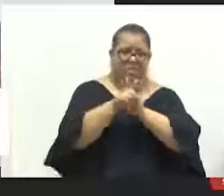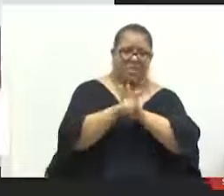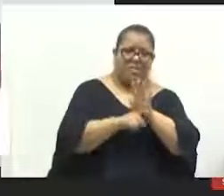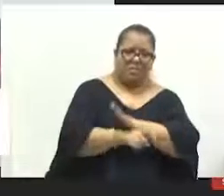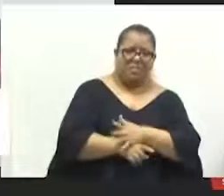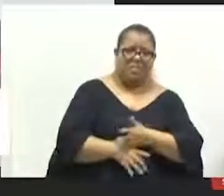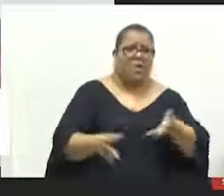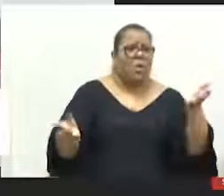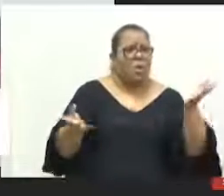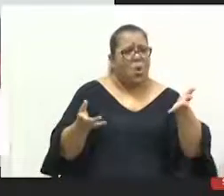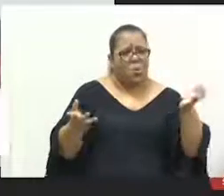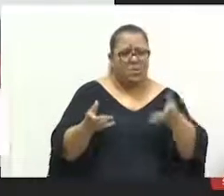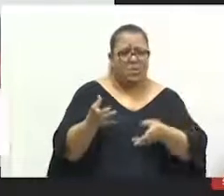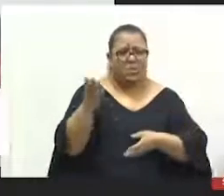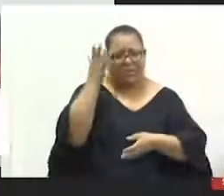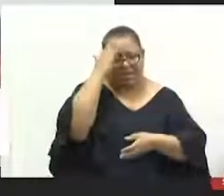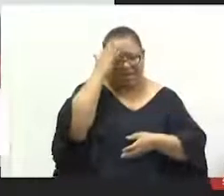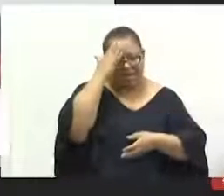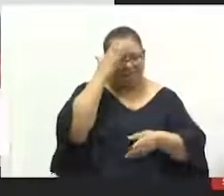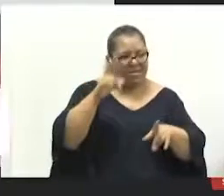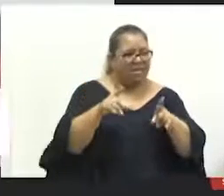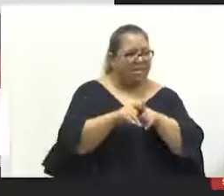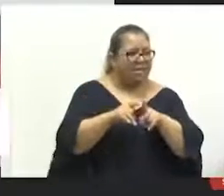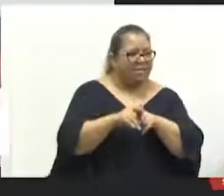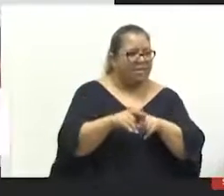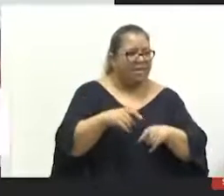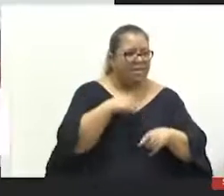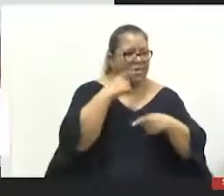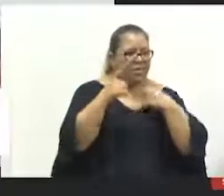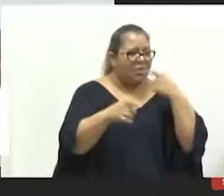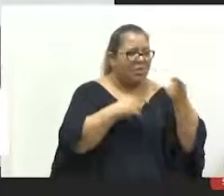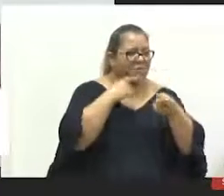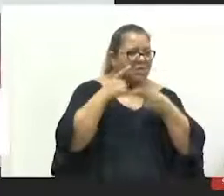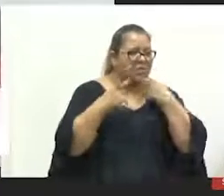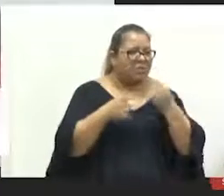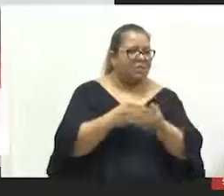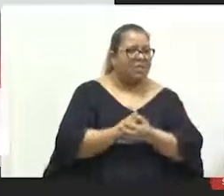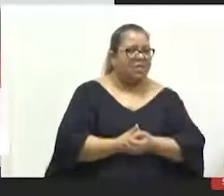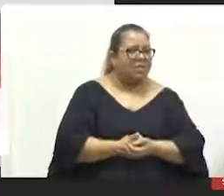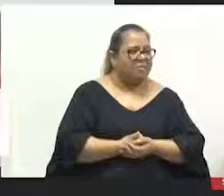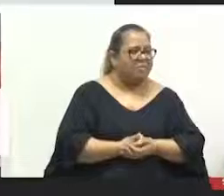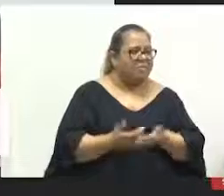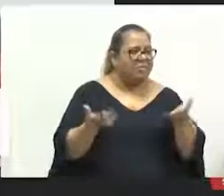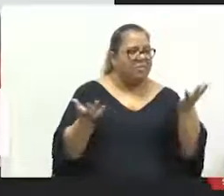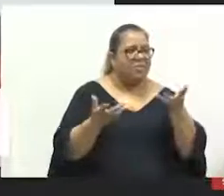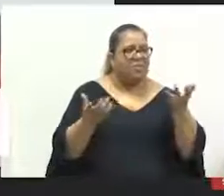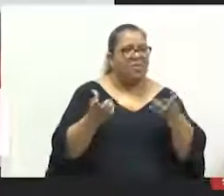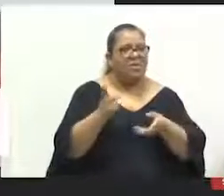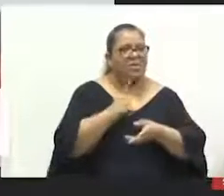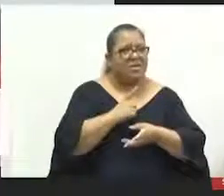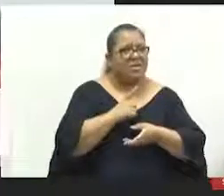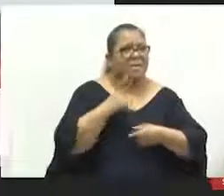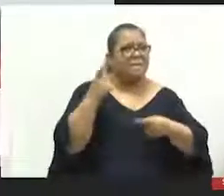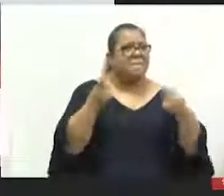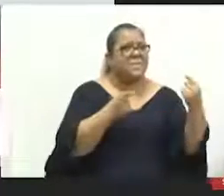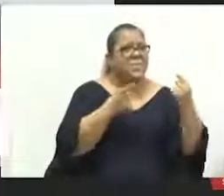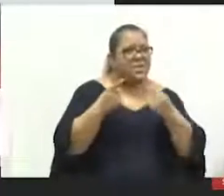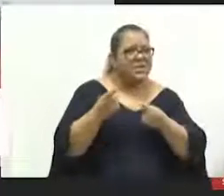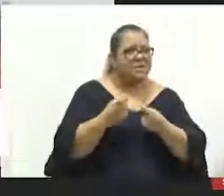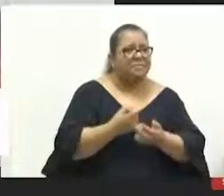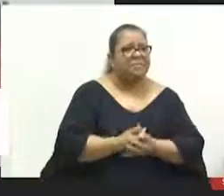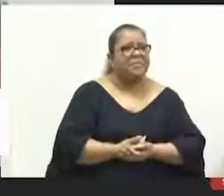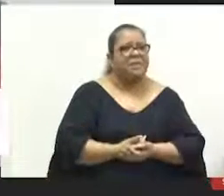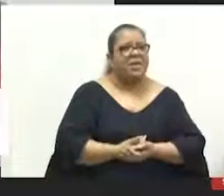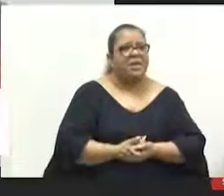gente sabe disso e a gente não consegue sair do lugar. Né? Assim, escrito isso, uma política para isso. A